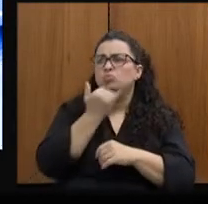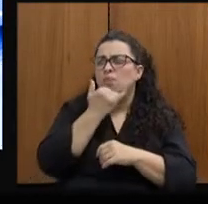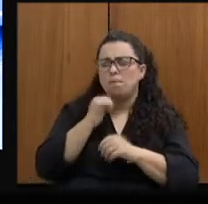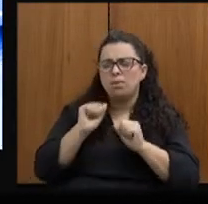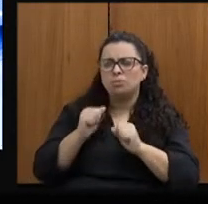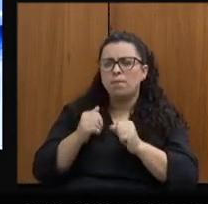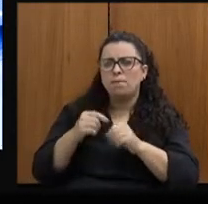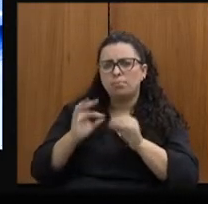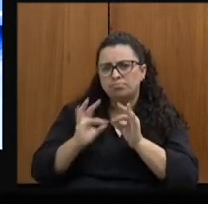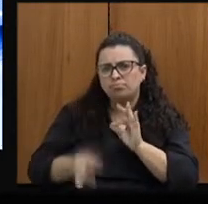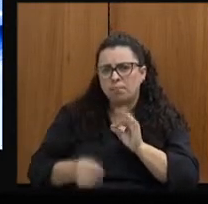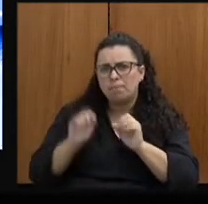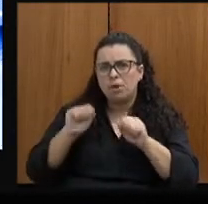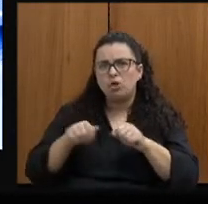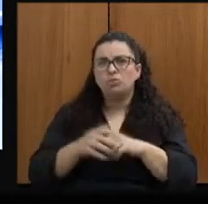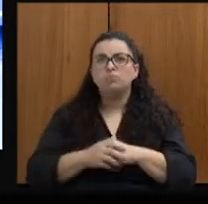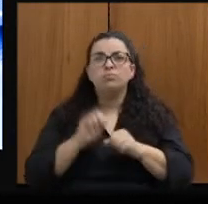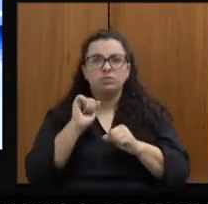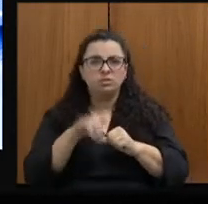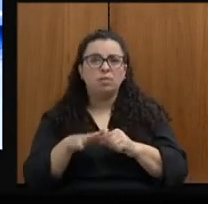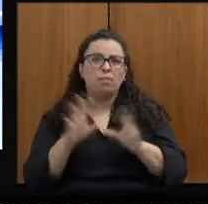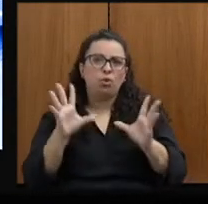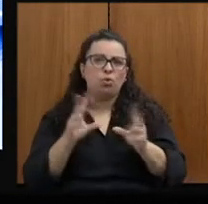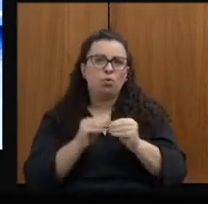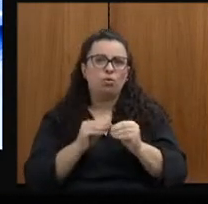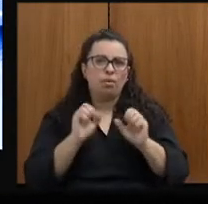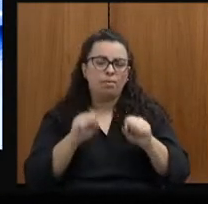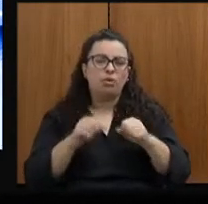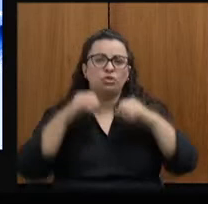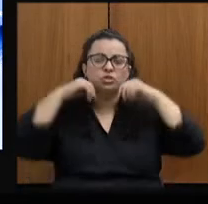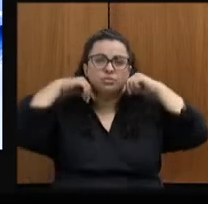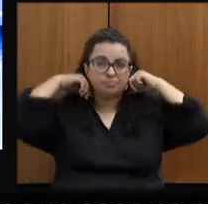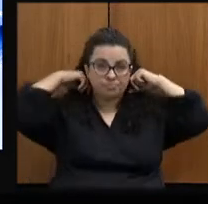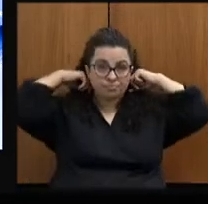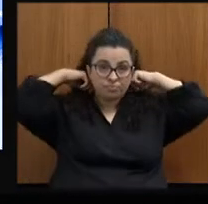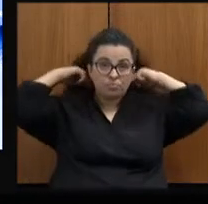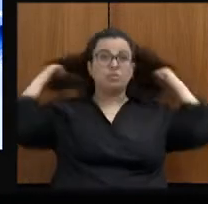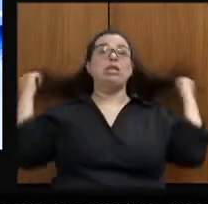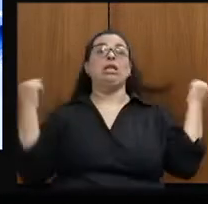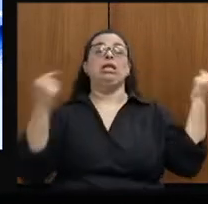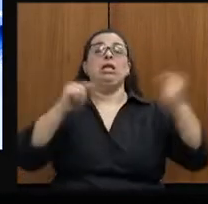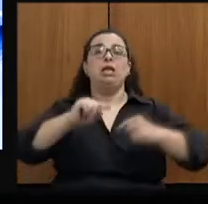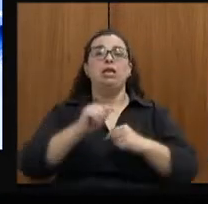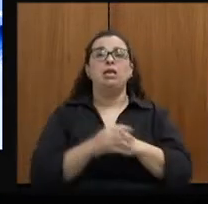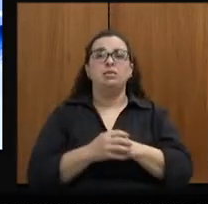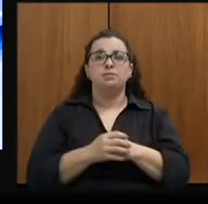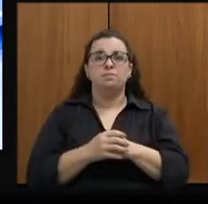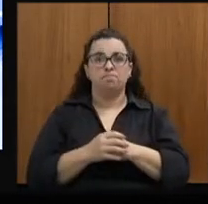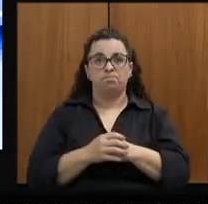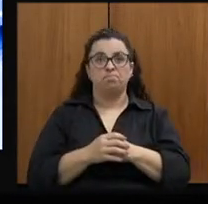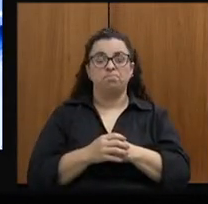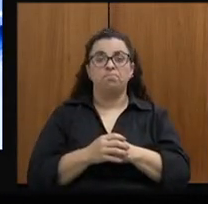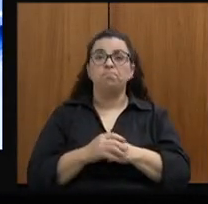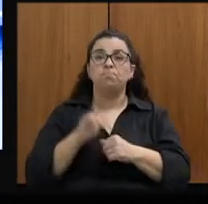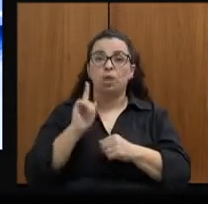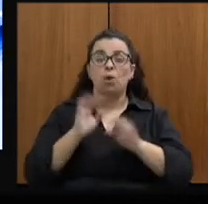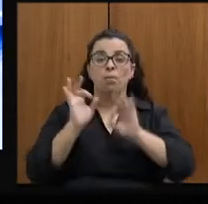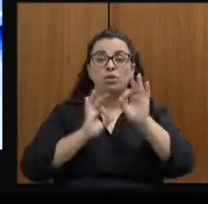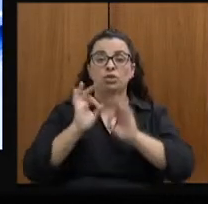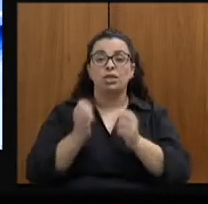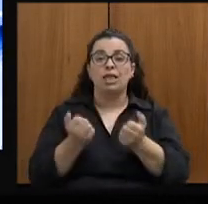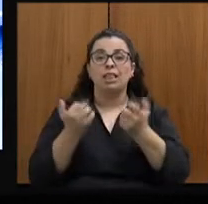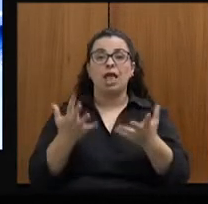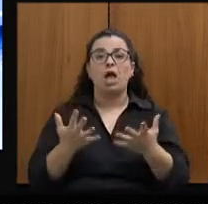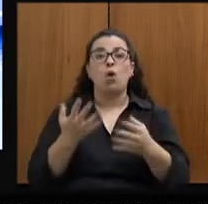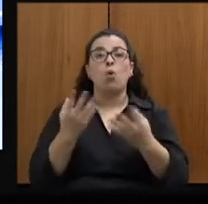acabando. Certo, secretário, para concluir. Tá bom. O Trajeto Moda é qualificação para mulheres. Então, hoje nós temos... O